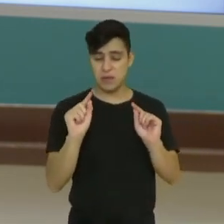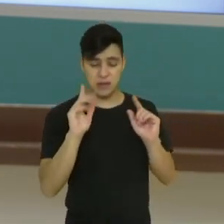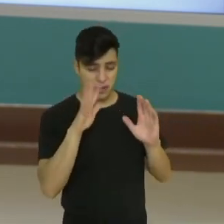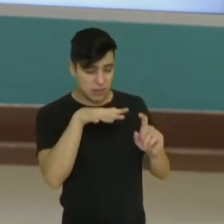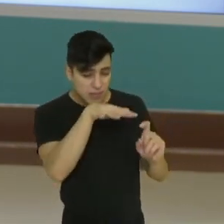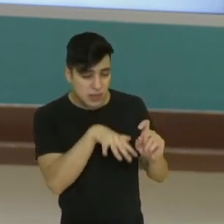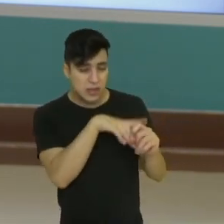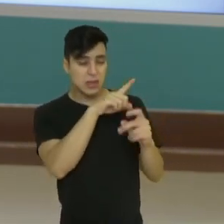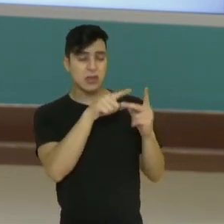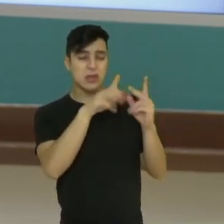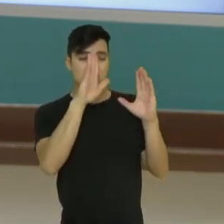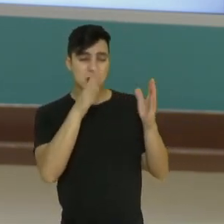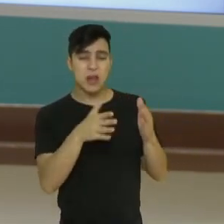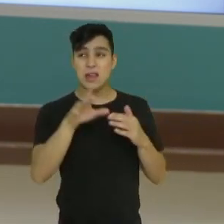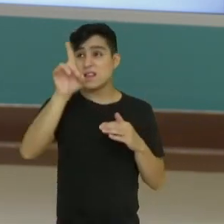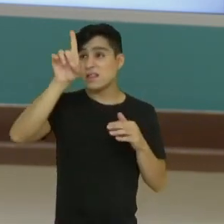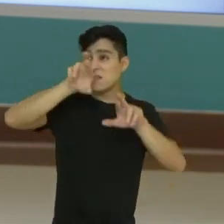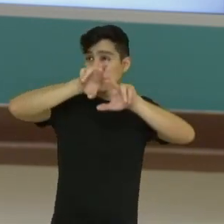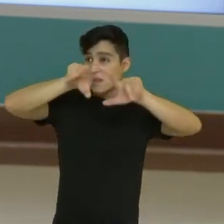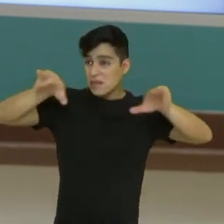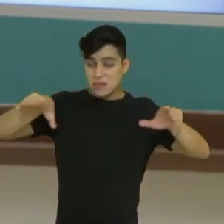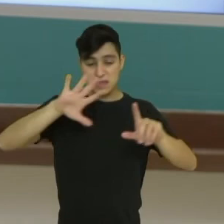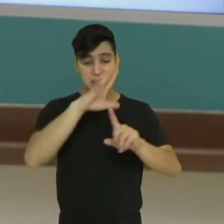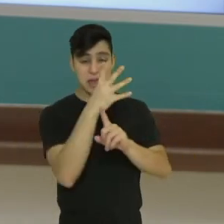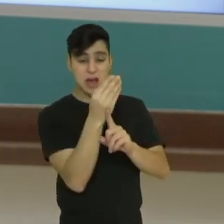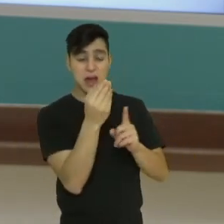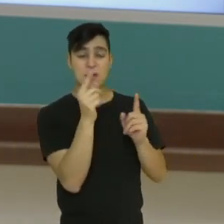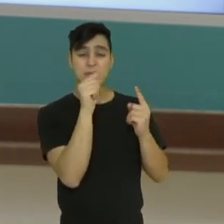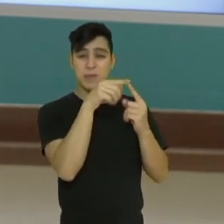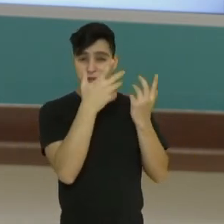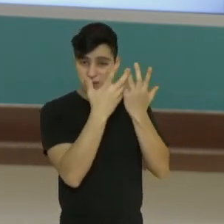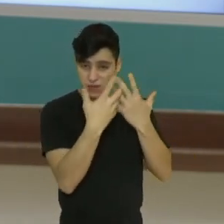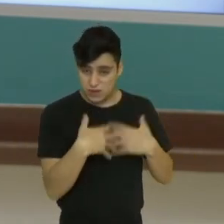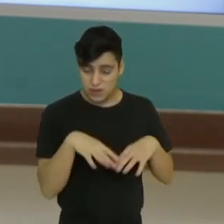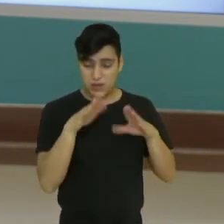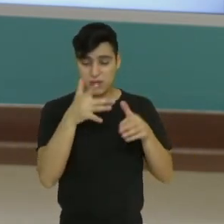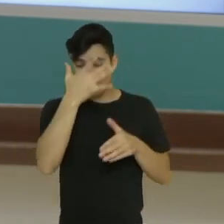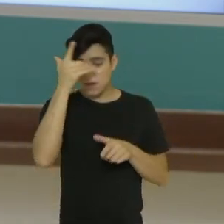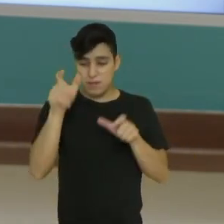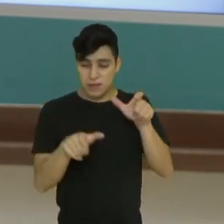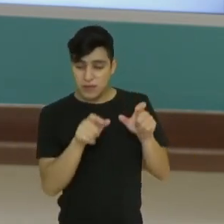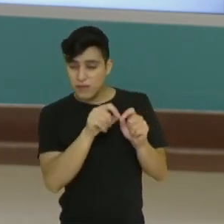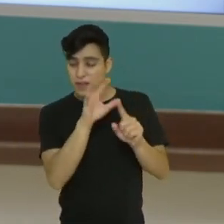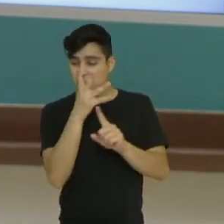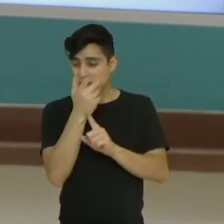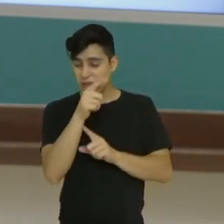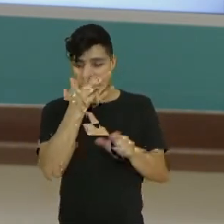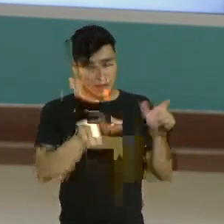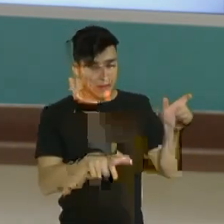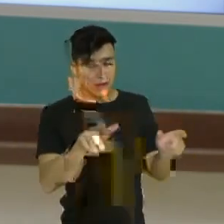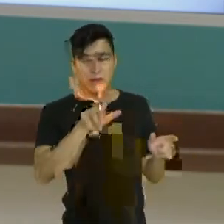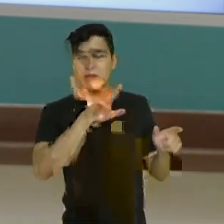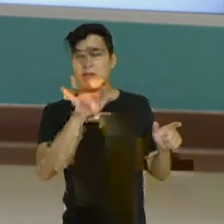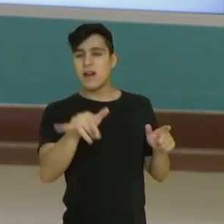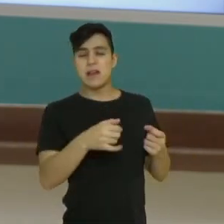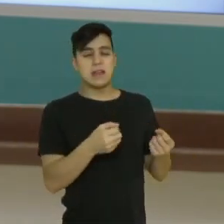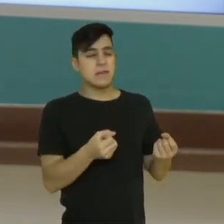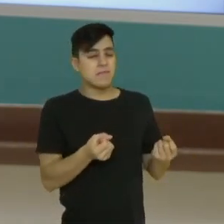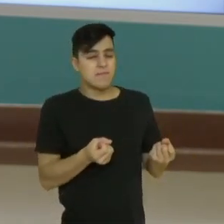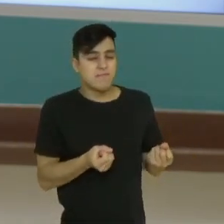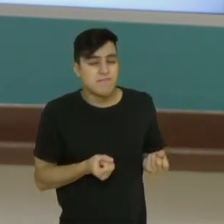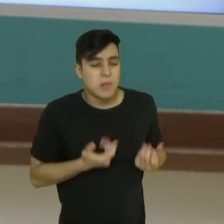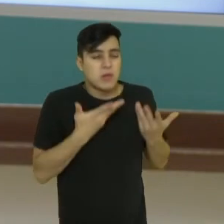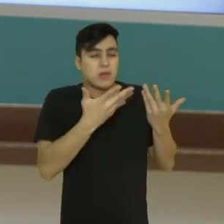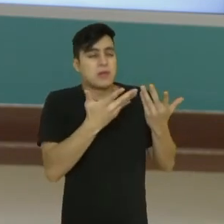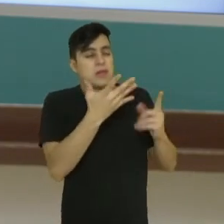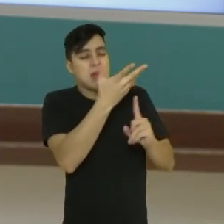nós já temos deuses, então a arte ela se torna funcional. Nós temos a figura dos artesãos, e eles vão fazer essa questão da reprodução, contando a história